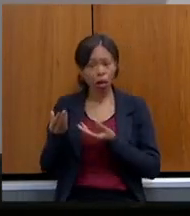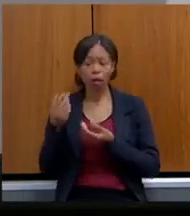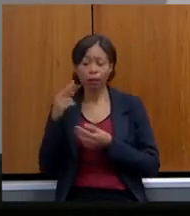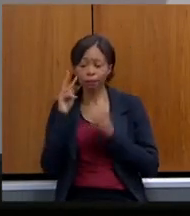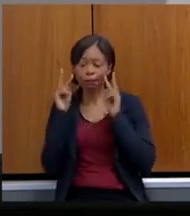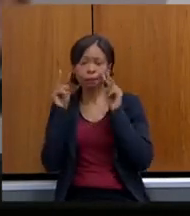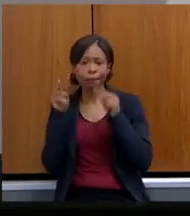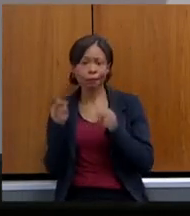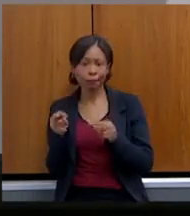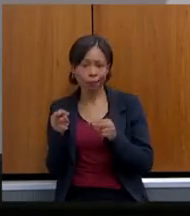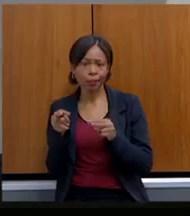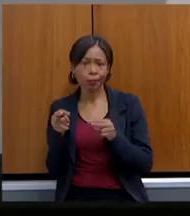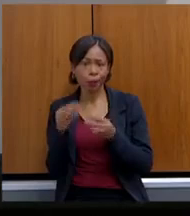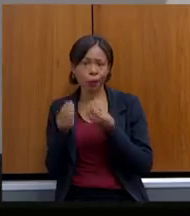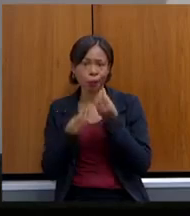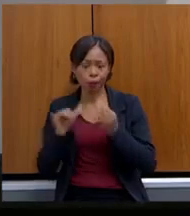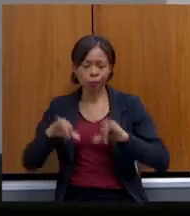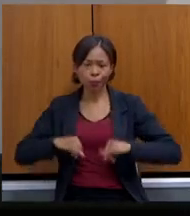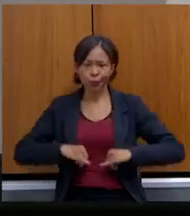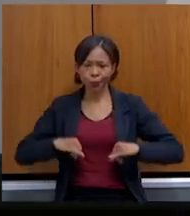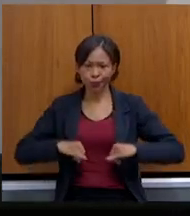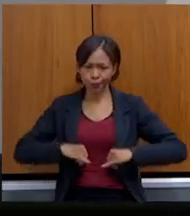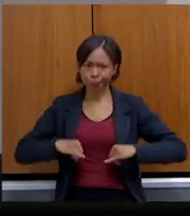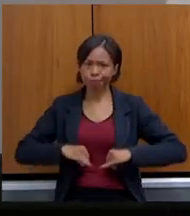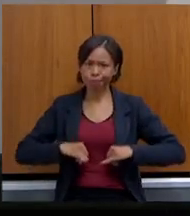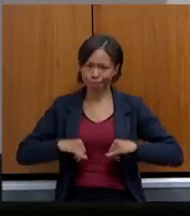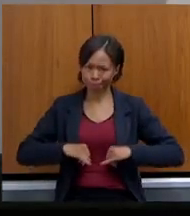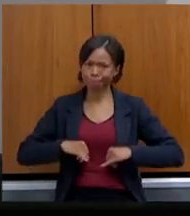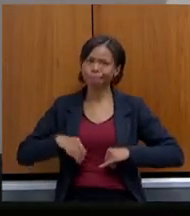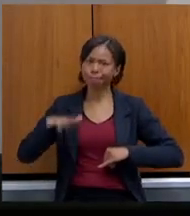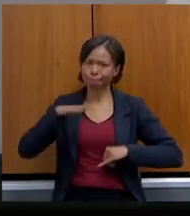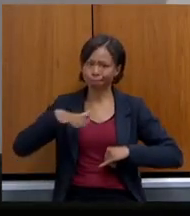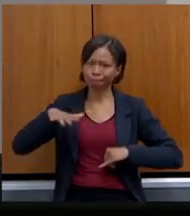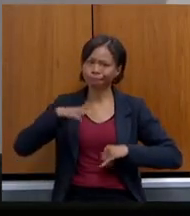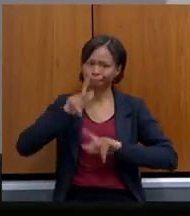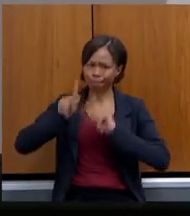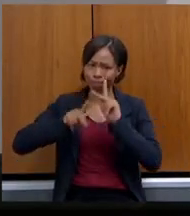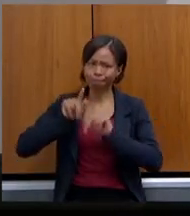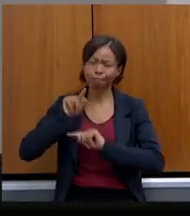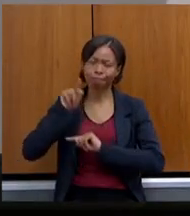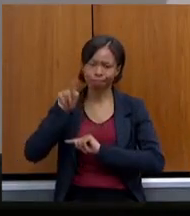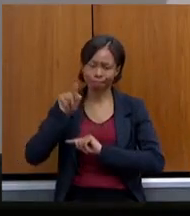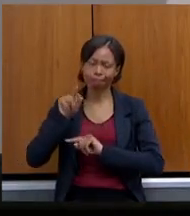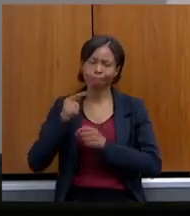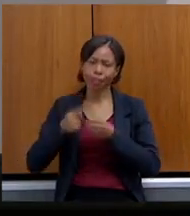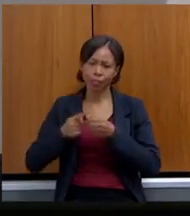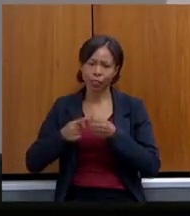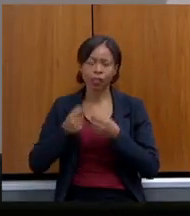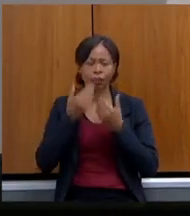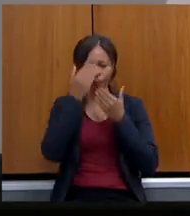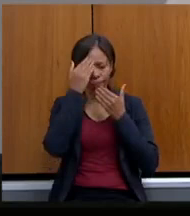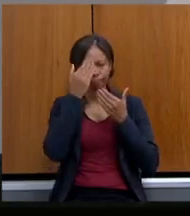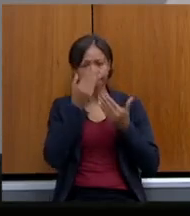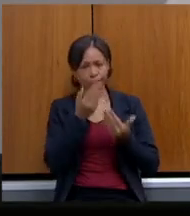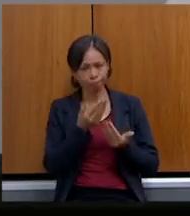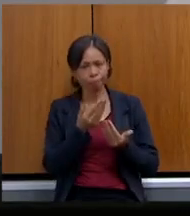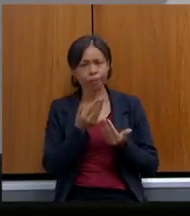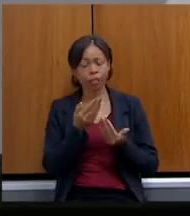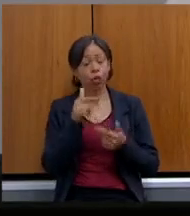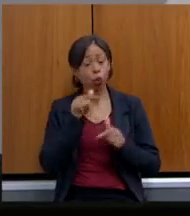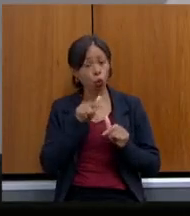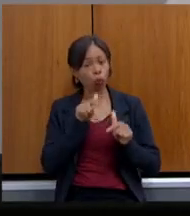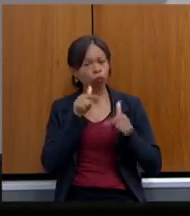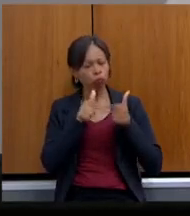viu o sofrimento que é aí essa população então agradeço muito continue esse bom trabalho